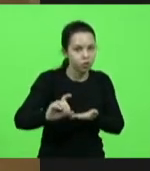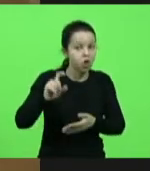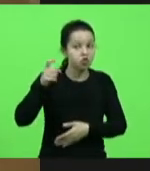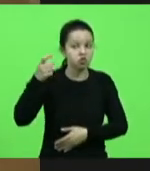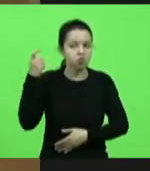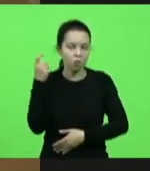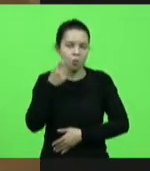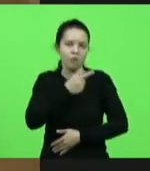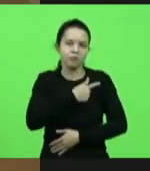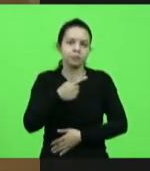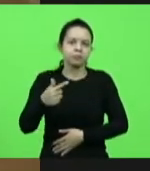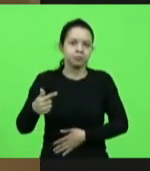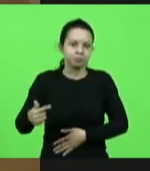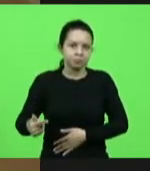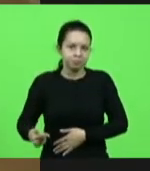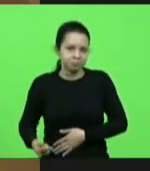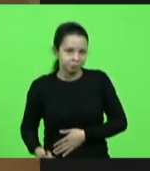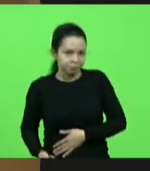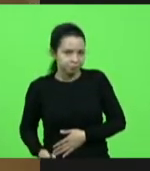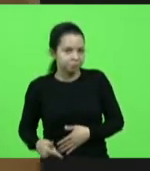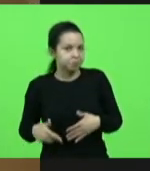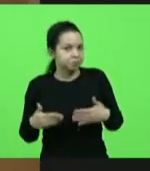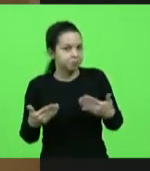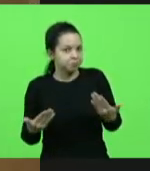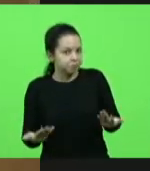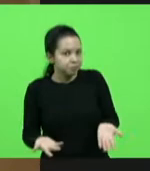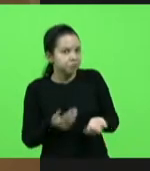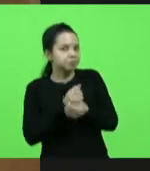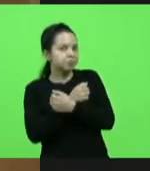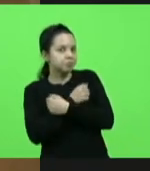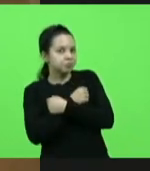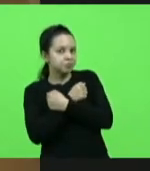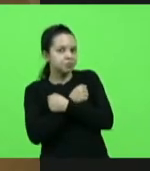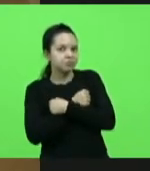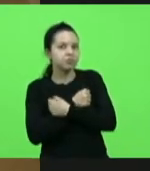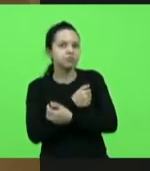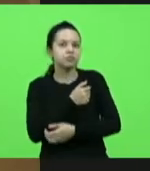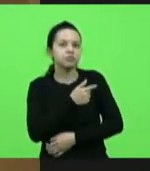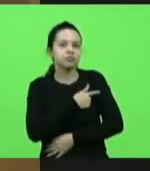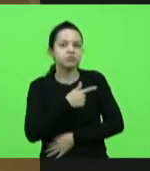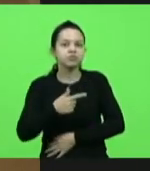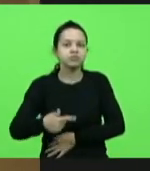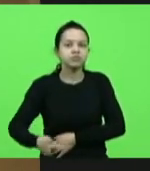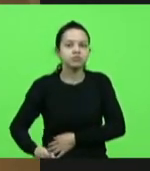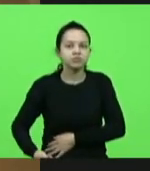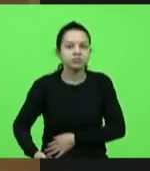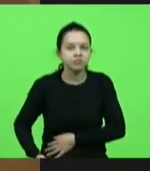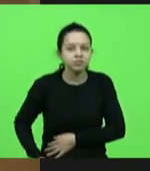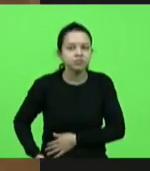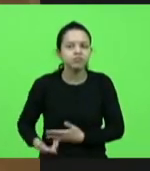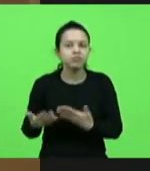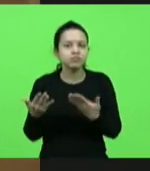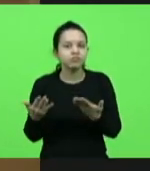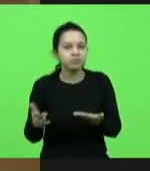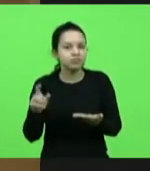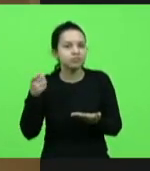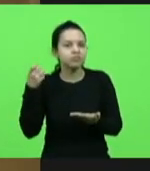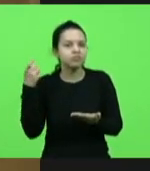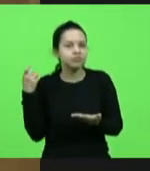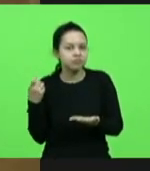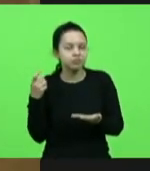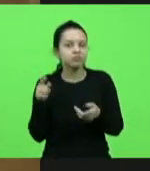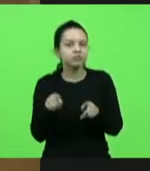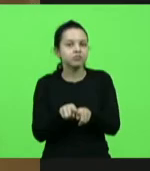ex-governador Raimundo Colombo. Então, meu abraço para o governador Raimundo Colombo, para toda a galera do PSD,